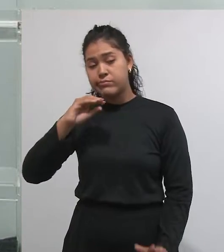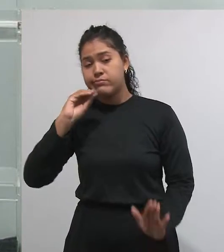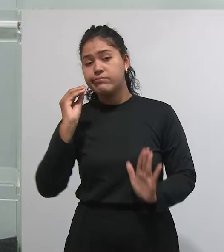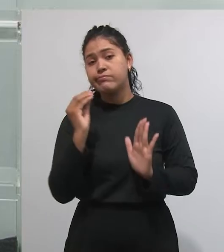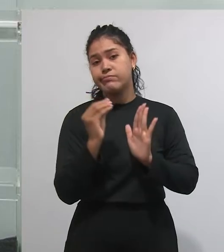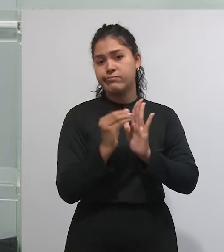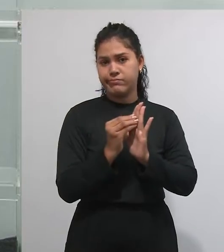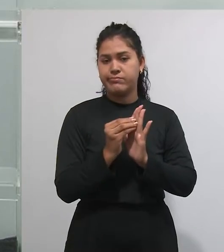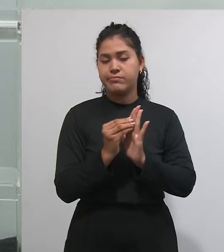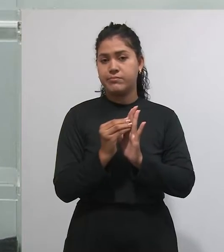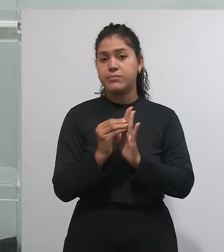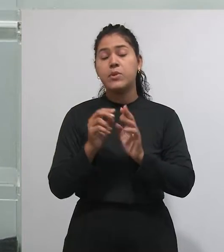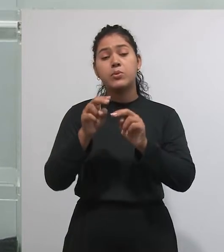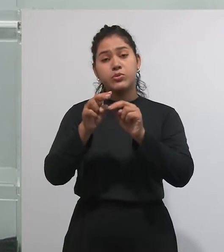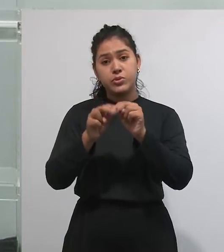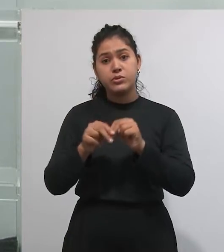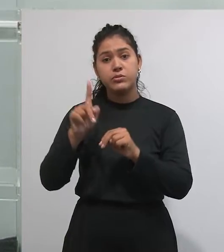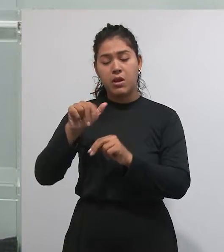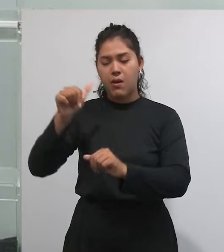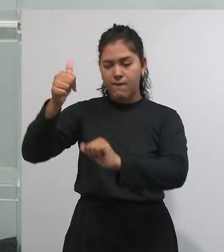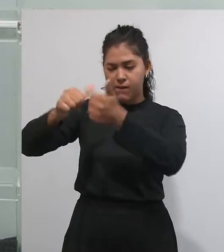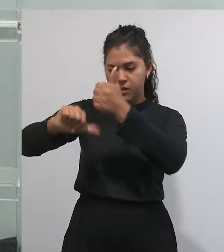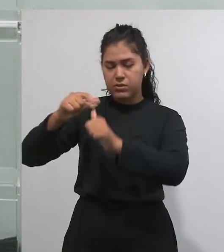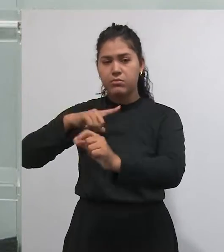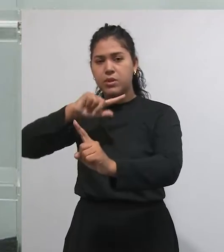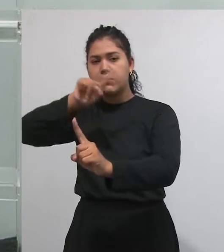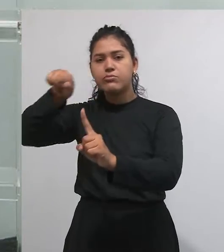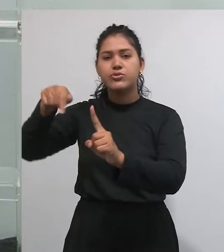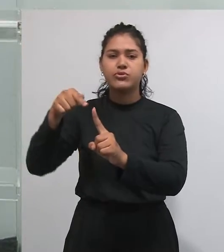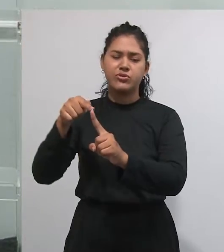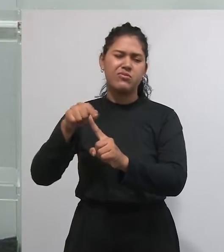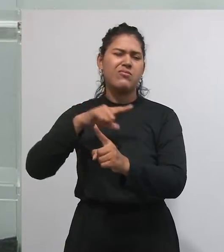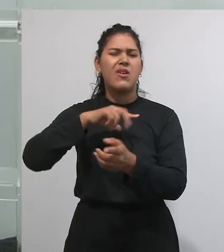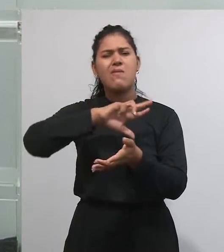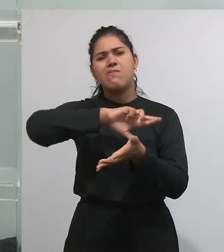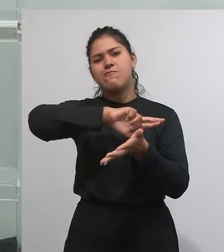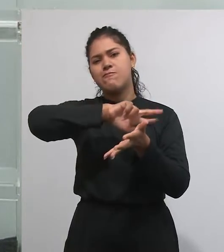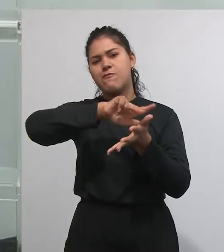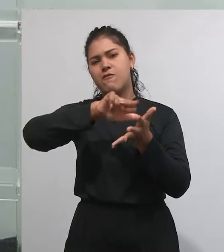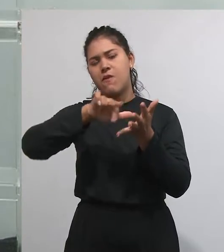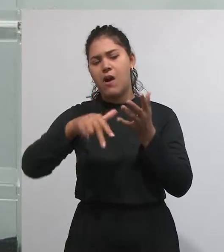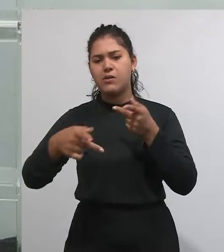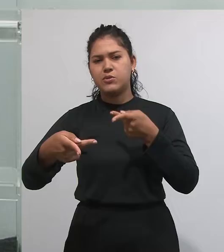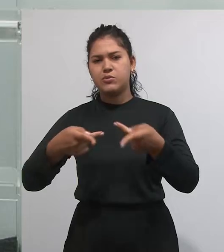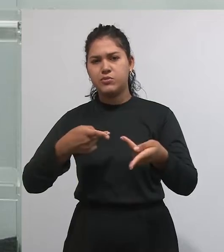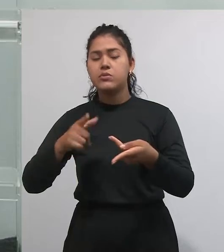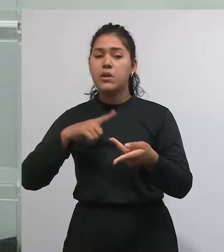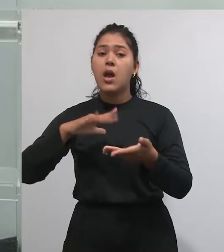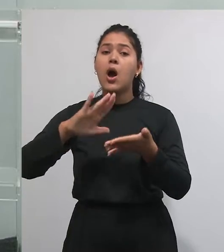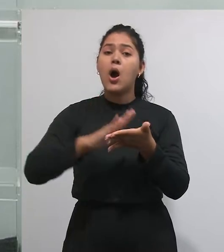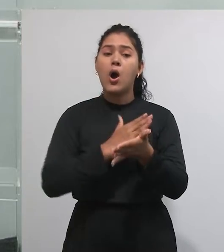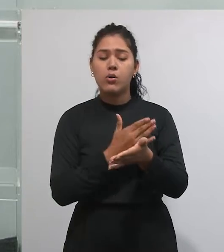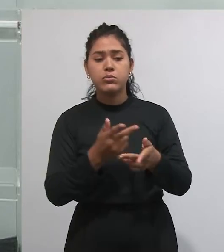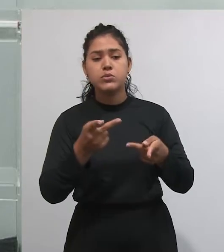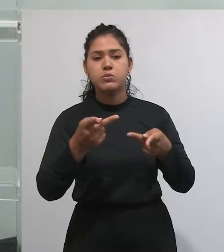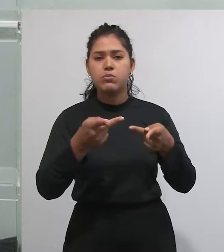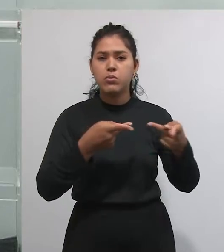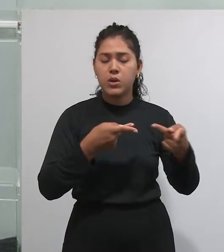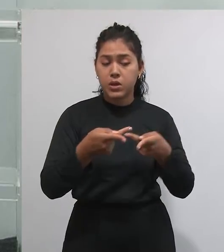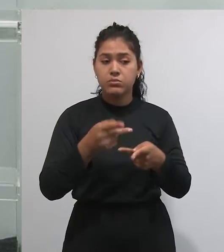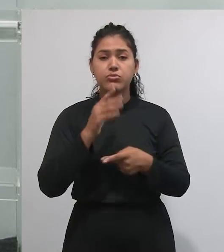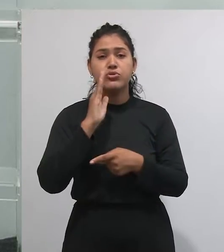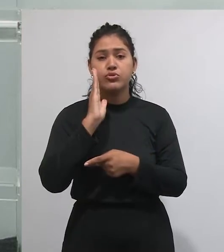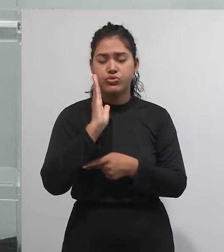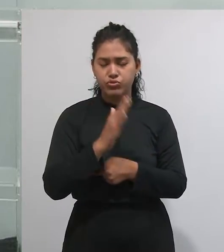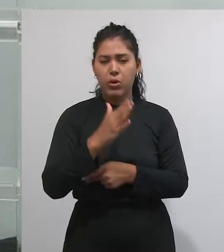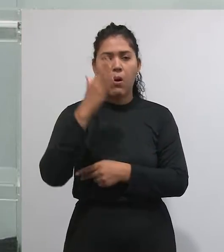essas avaliações, elas têm esse intuito. E existem vários desses programas. os mais renomados, como eu falei,